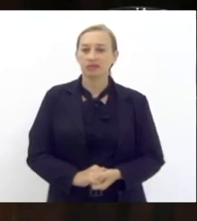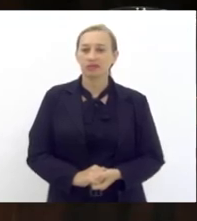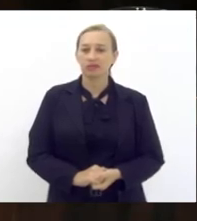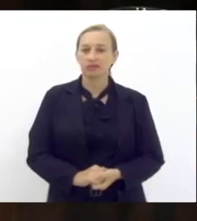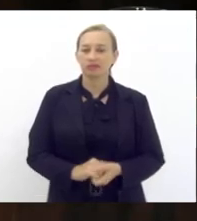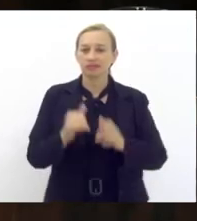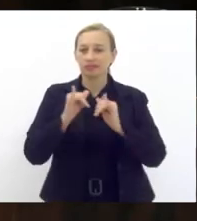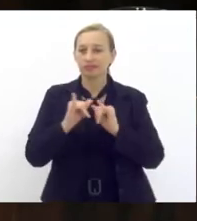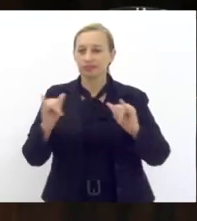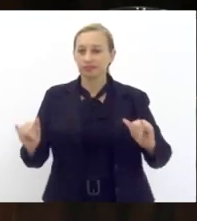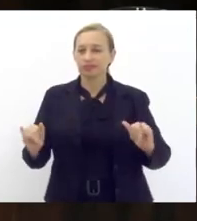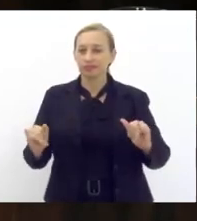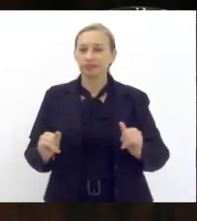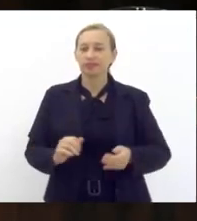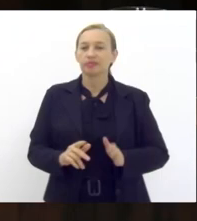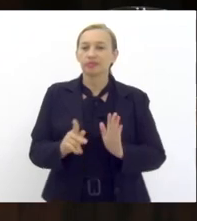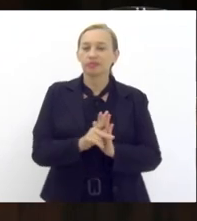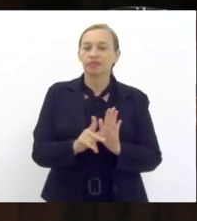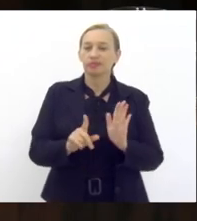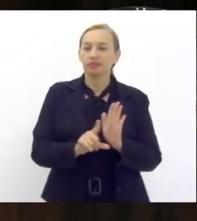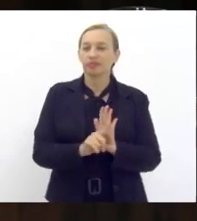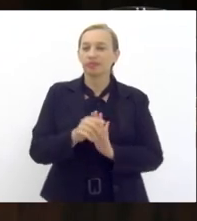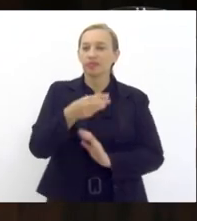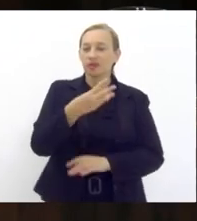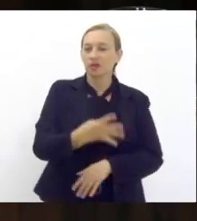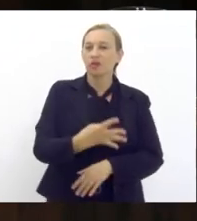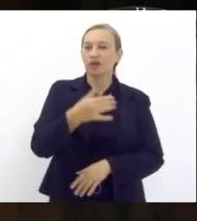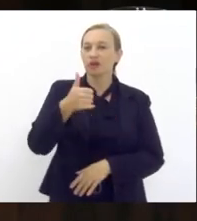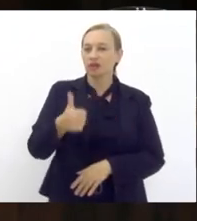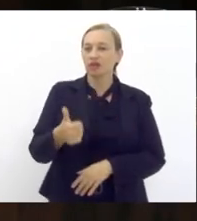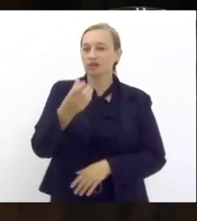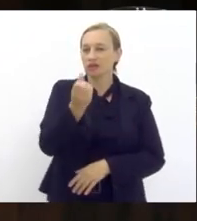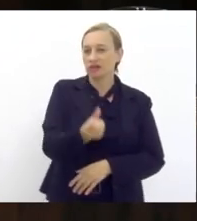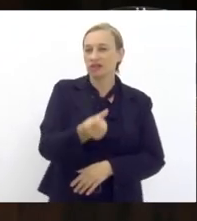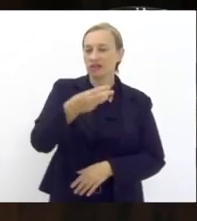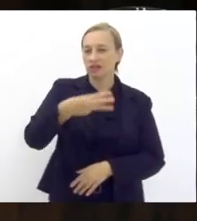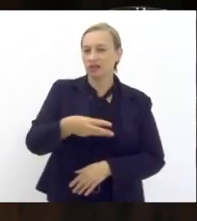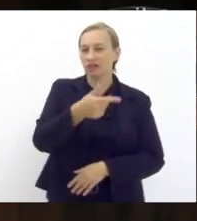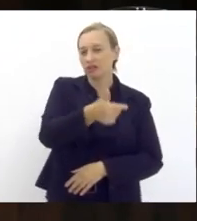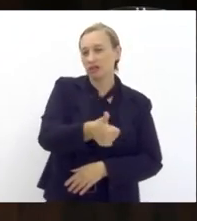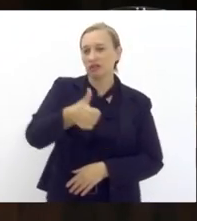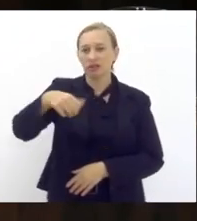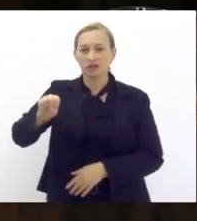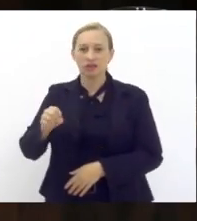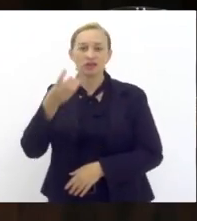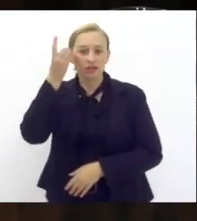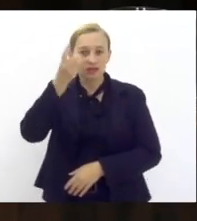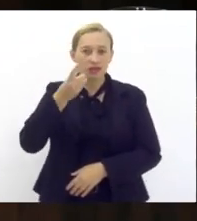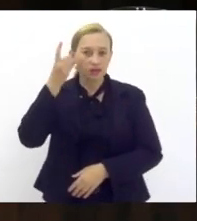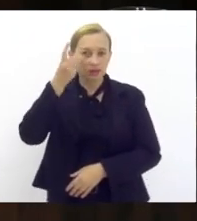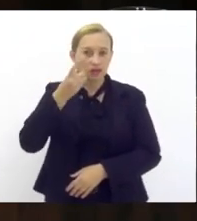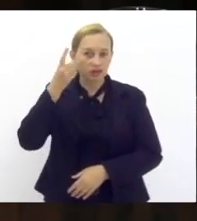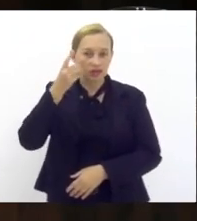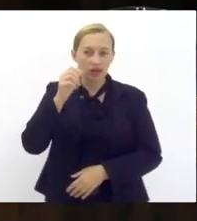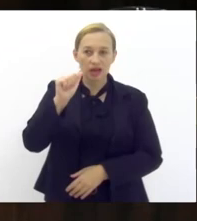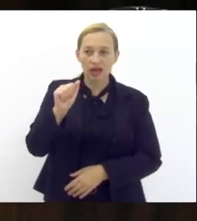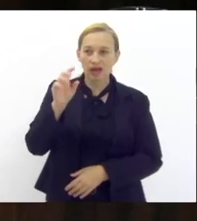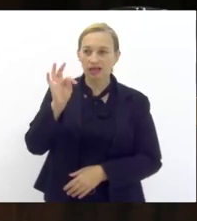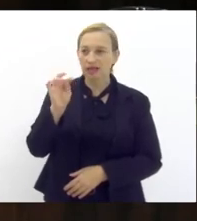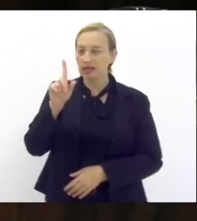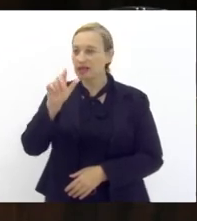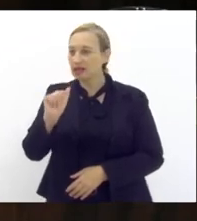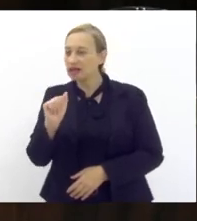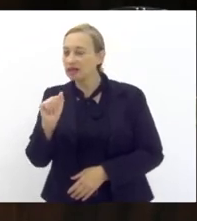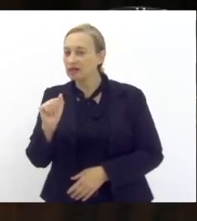Aqui, esse aqui. Anuncio. Projeto de lei número 4163 de 2018, de autoria do deputado Átila Nunes,